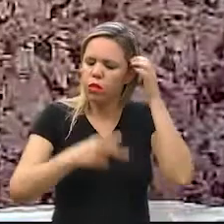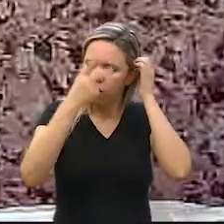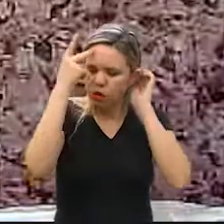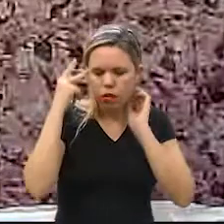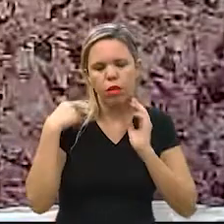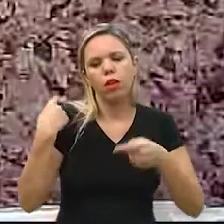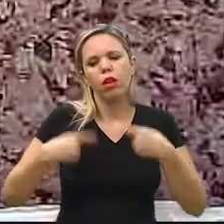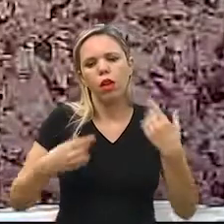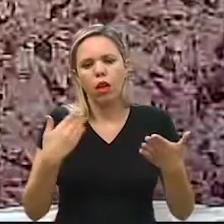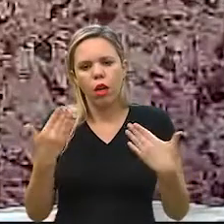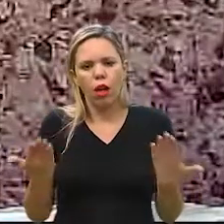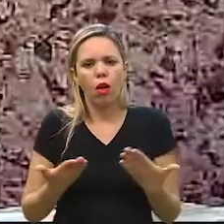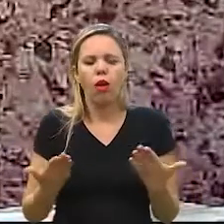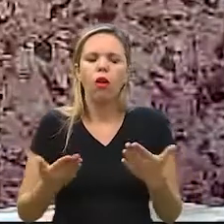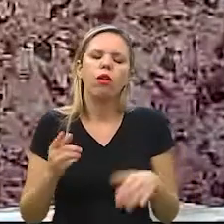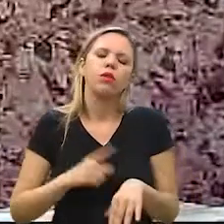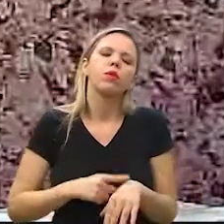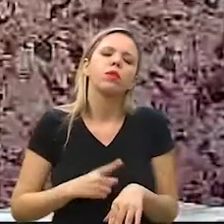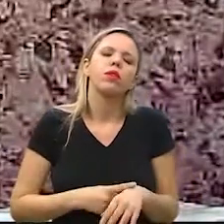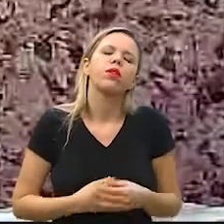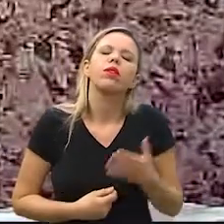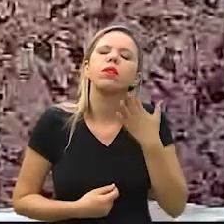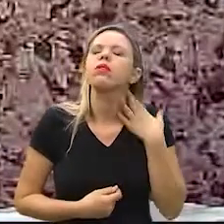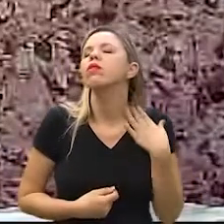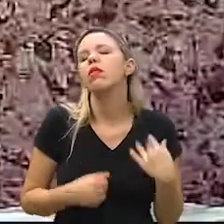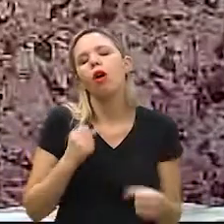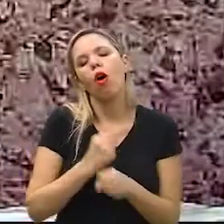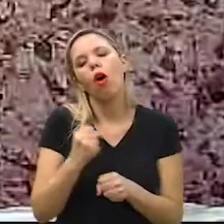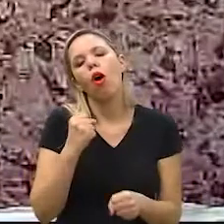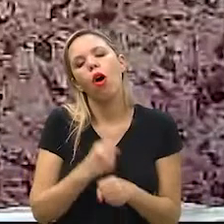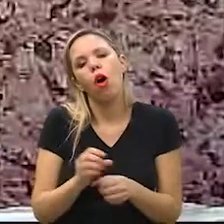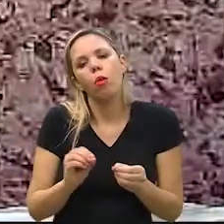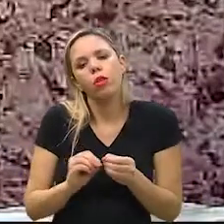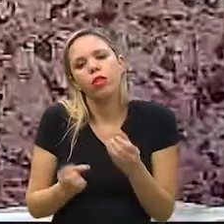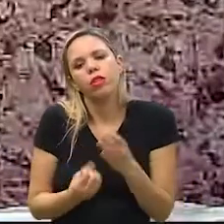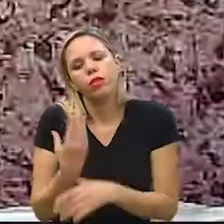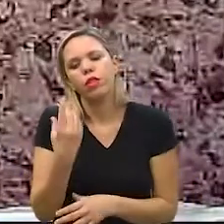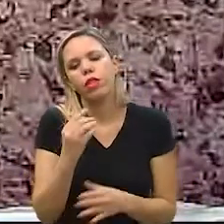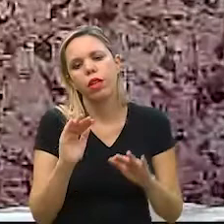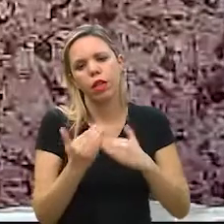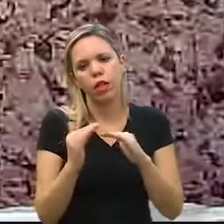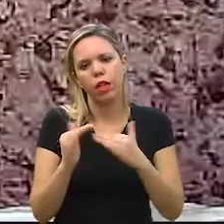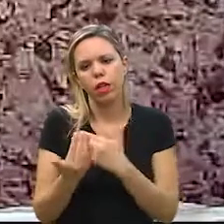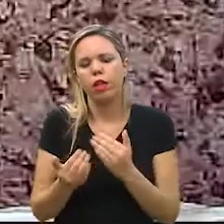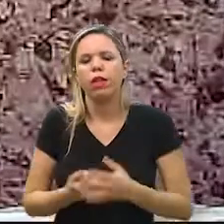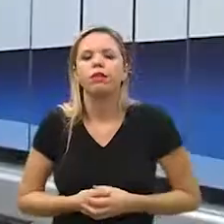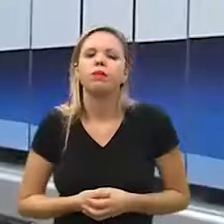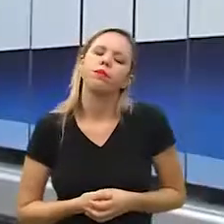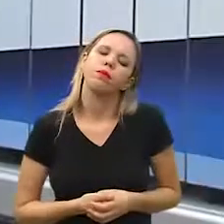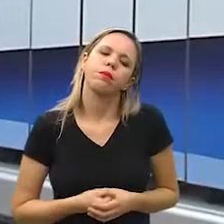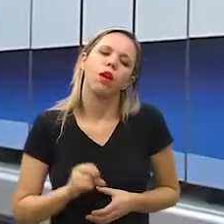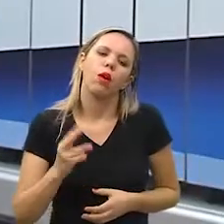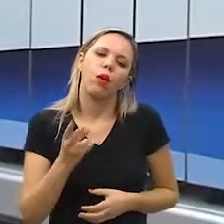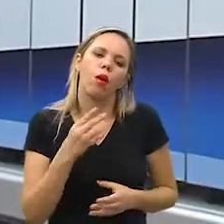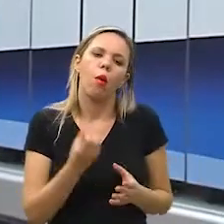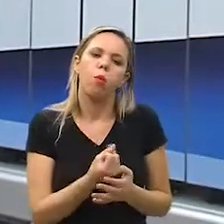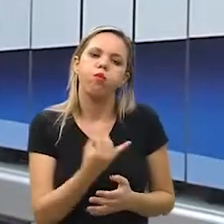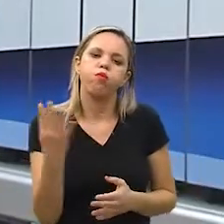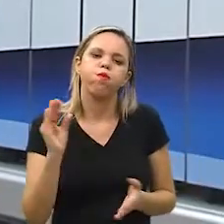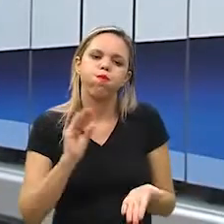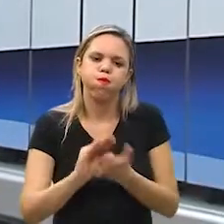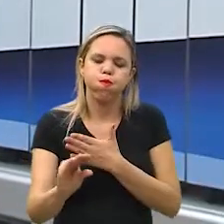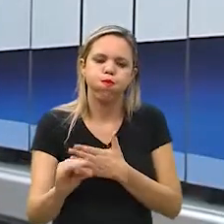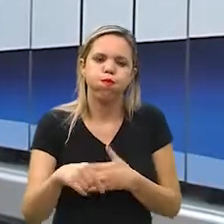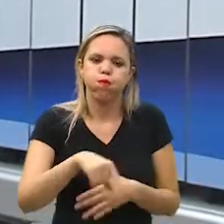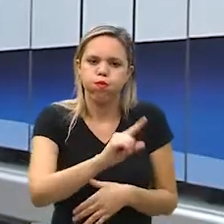estamos discutindo agora, neste momento, a obra que vai ser realizada em cada bairro ou o volume do investimento